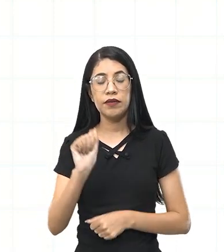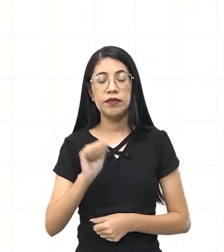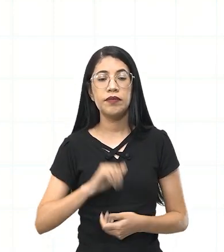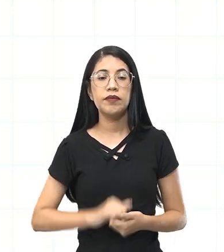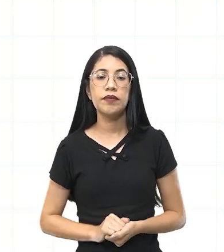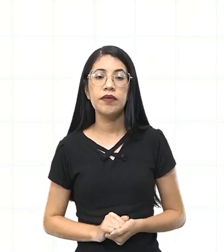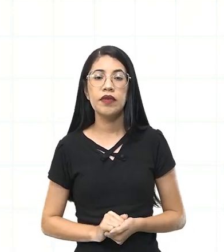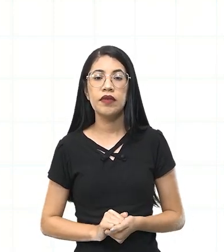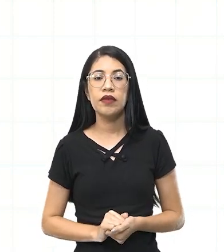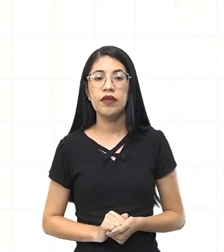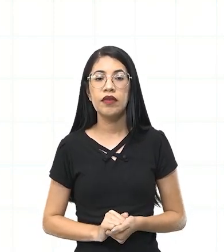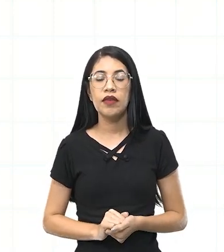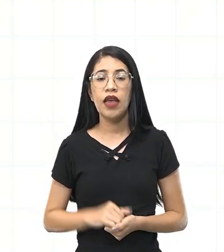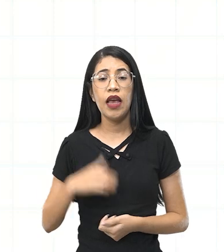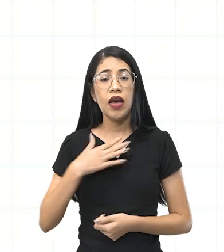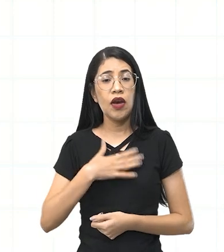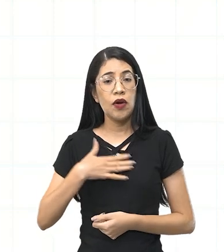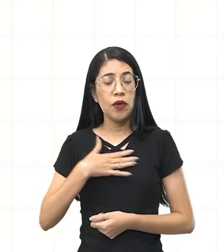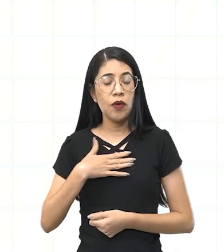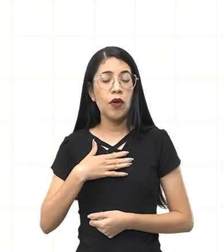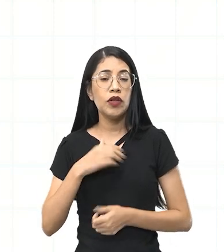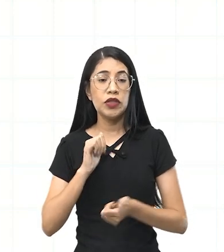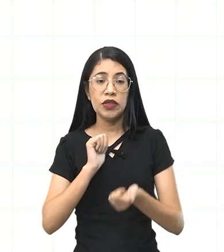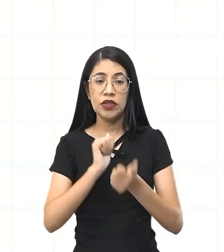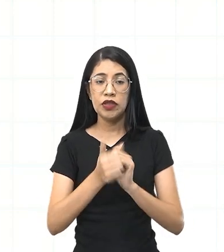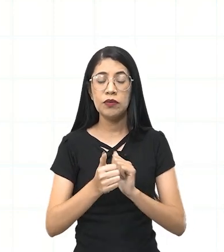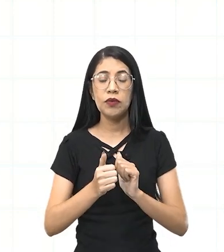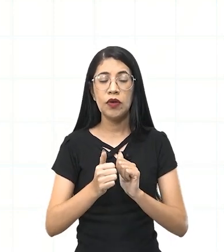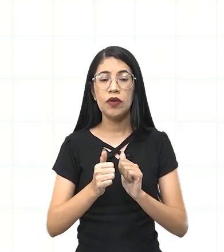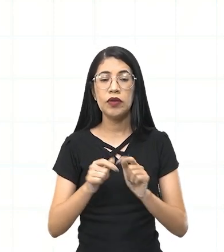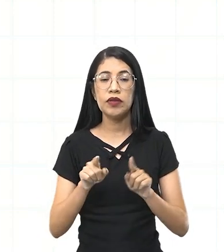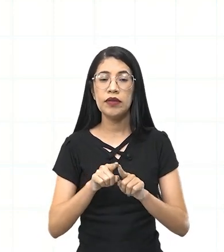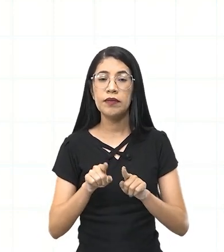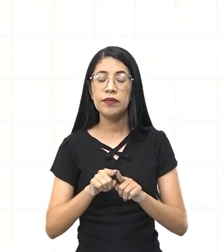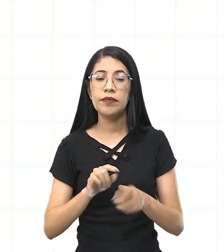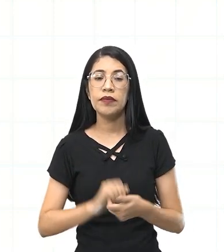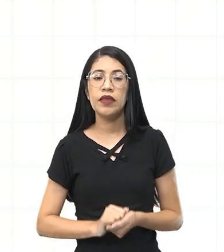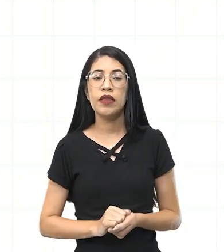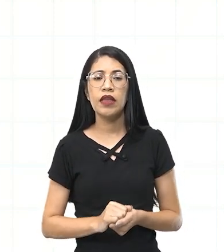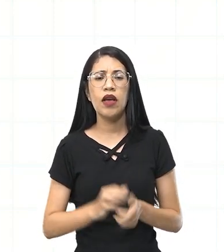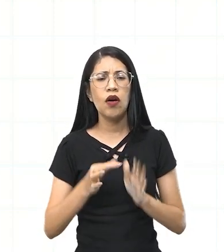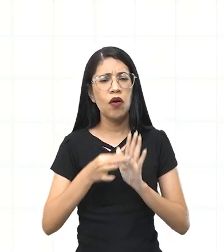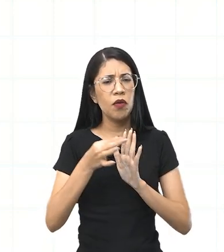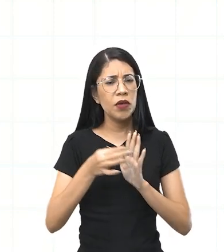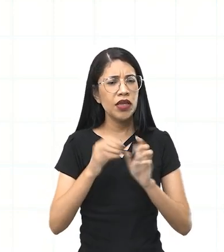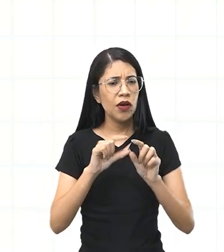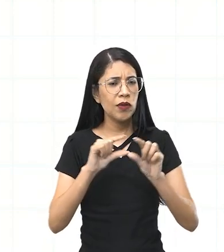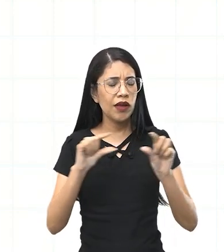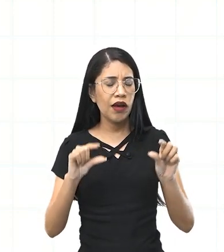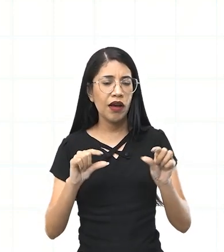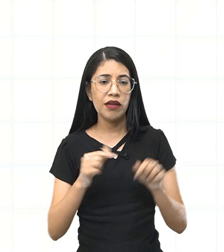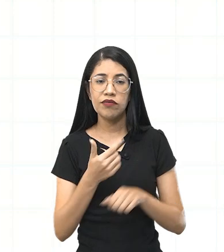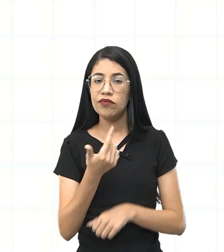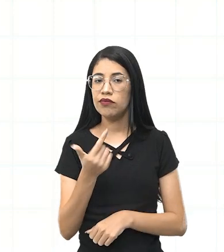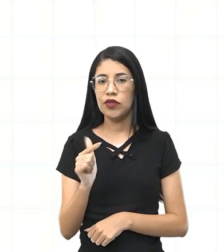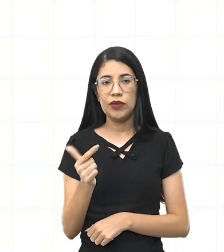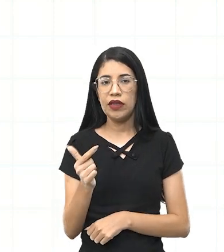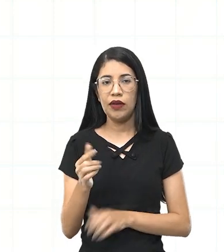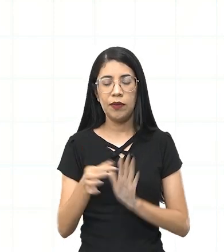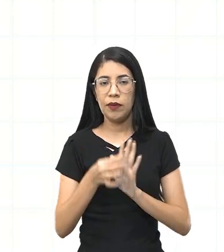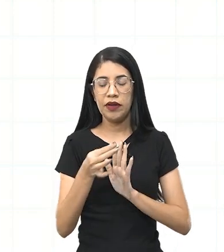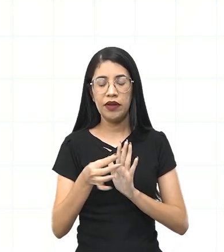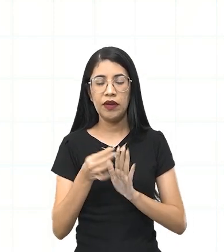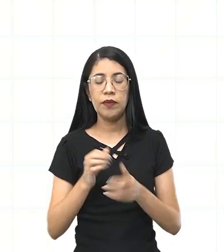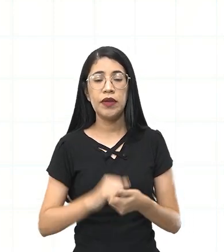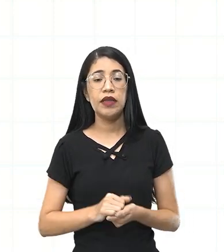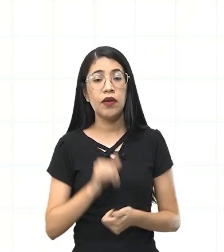né? Entusiastas dos esportes radicais. Nós temos alguma opinião aqui? Não, nós não temos. Eu